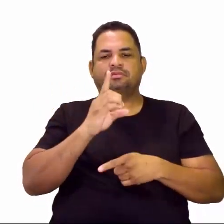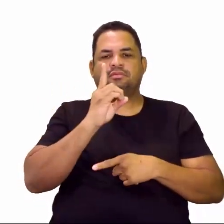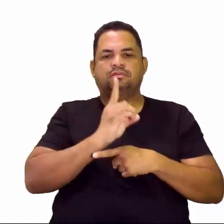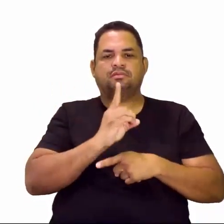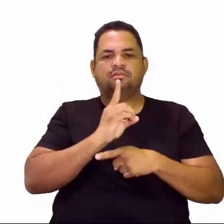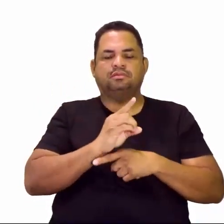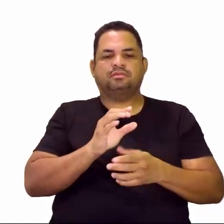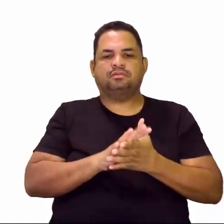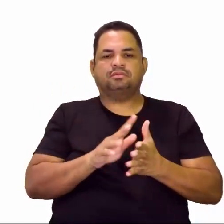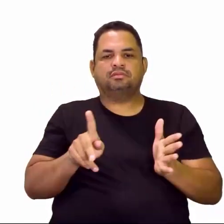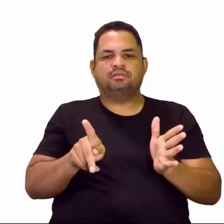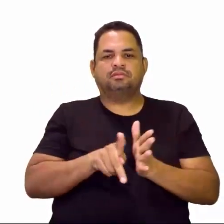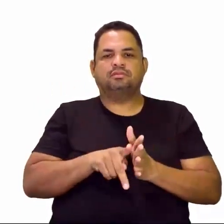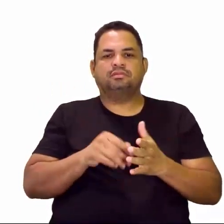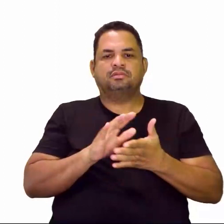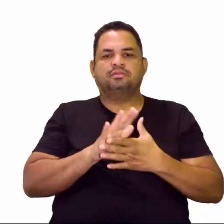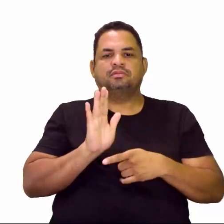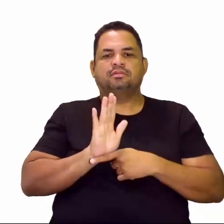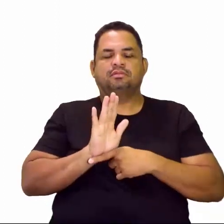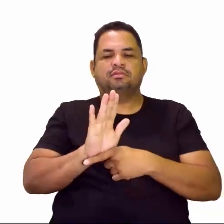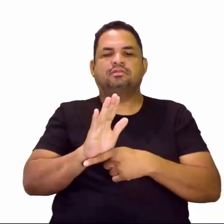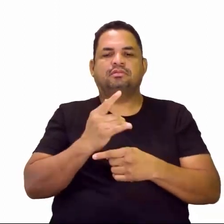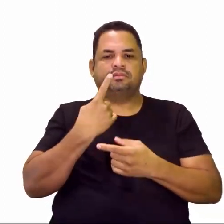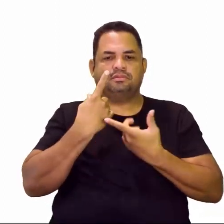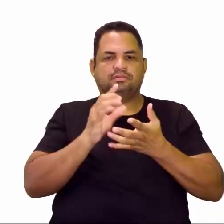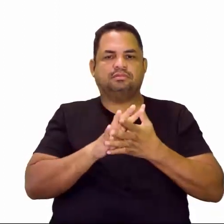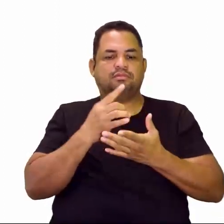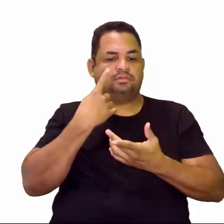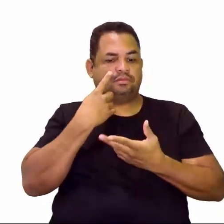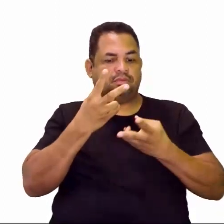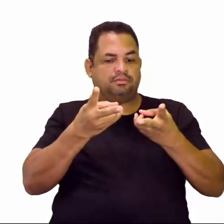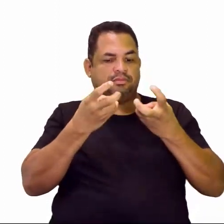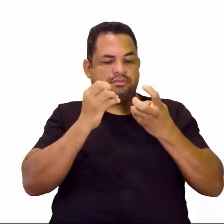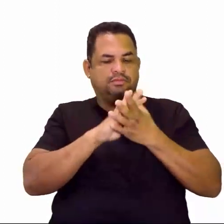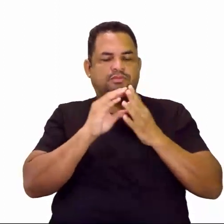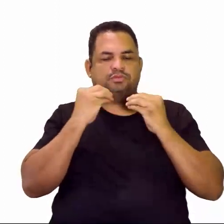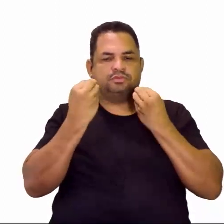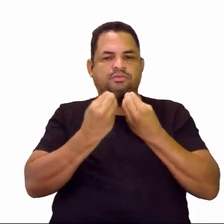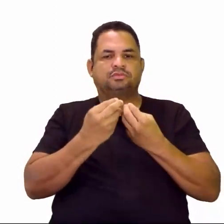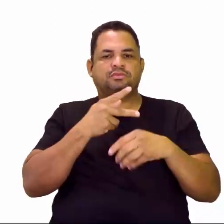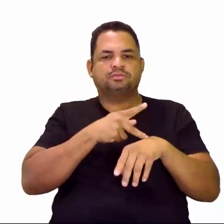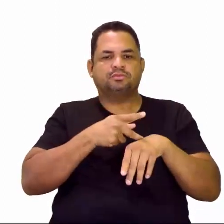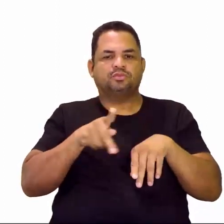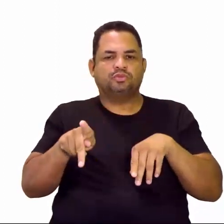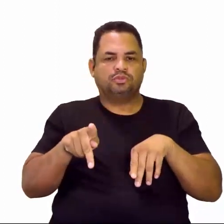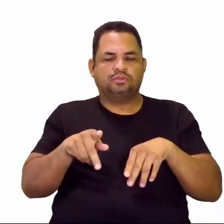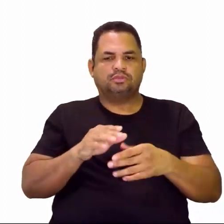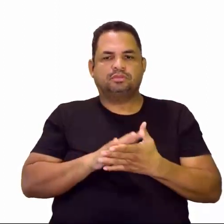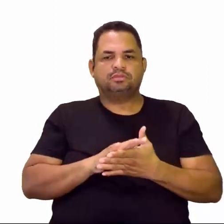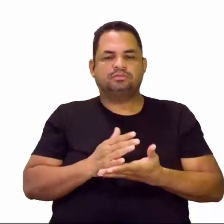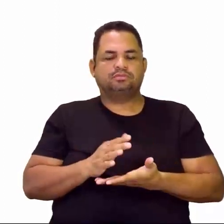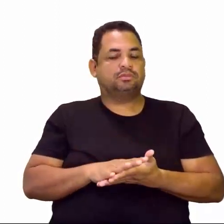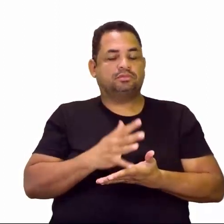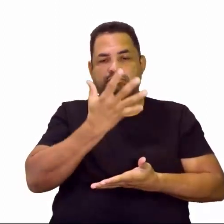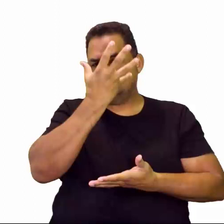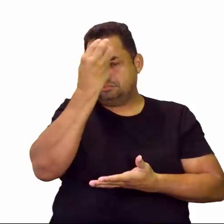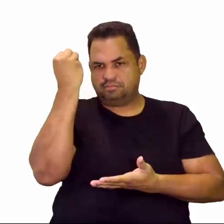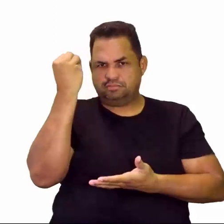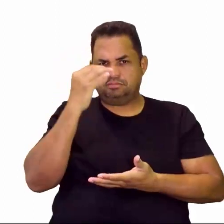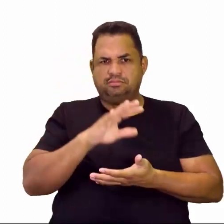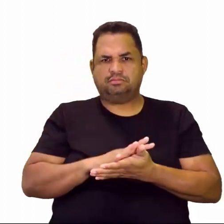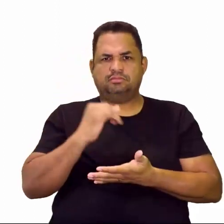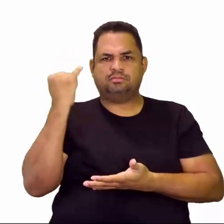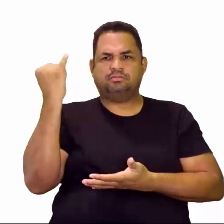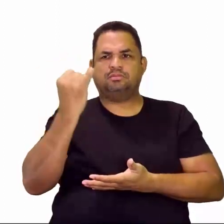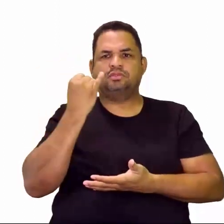que é uma propriedade que ajuda a identificar as substâncias puras, tá certo? Então não esqueça, porque é